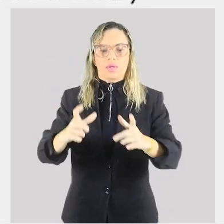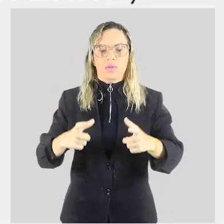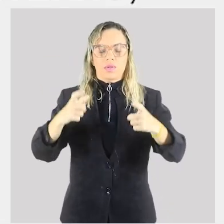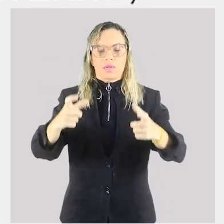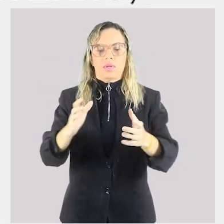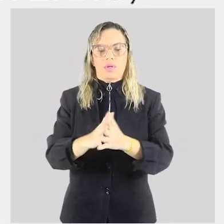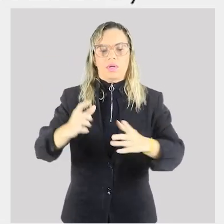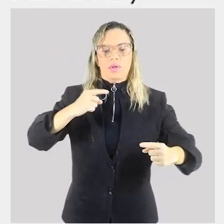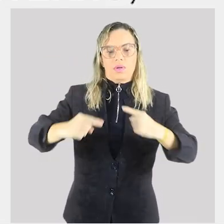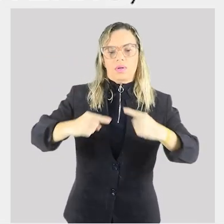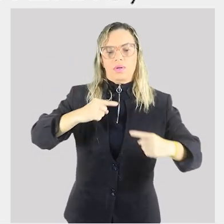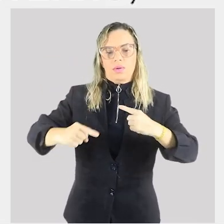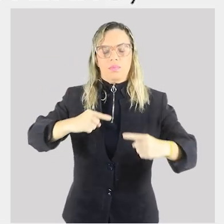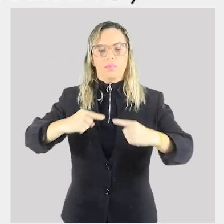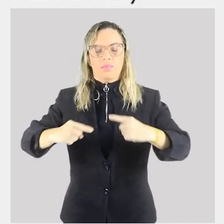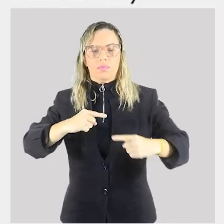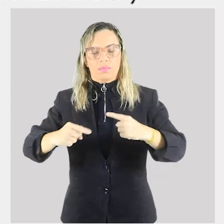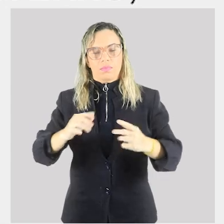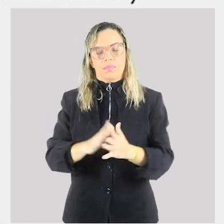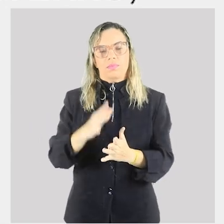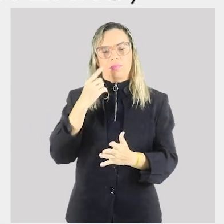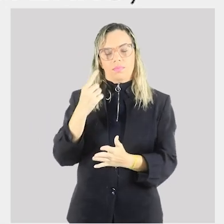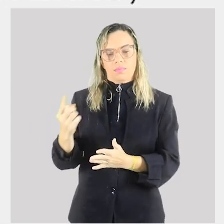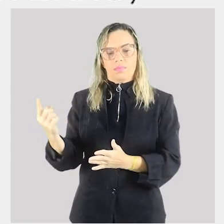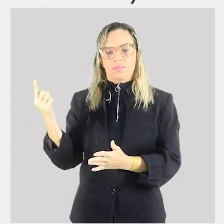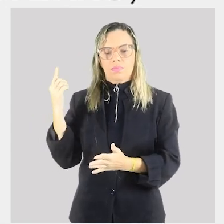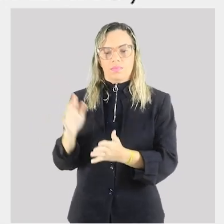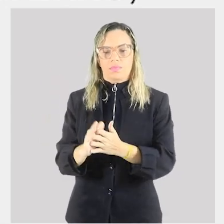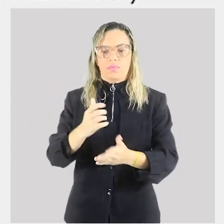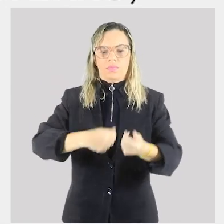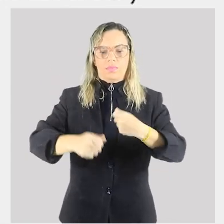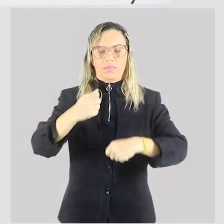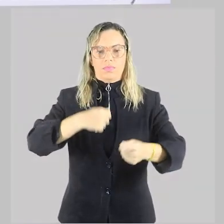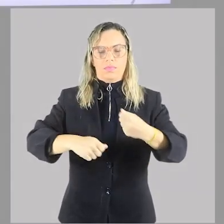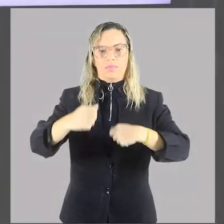entidades políticas, que fazem parte ali das entidades